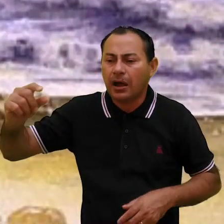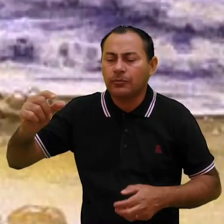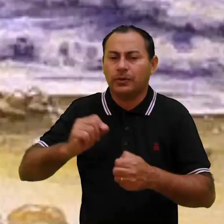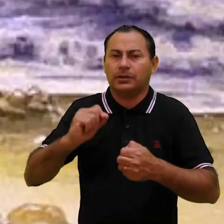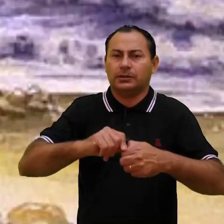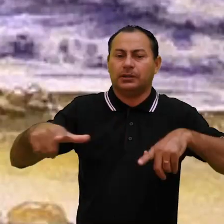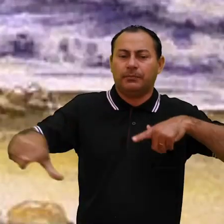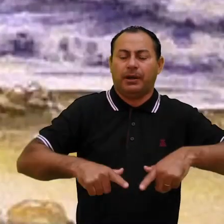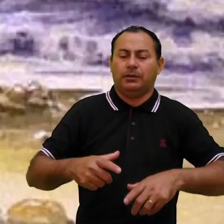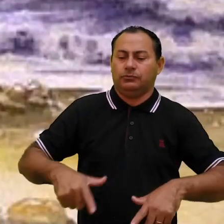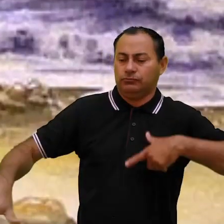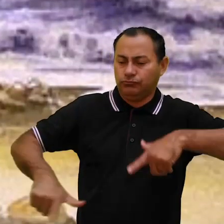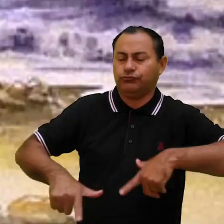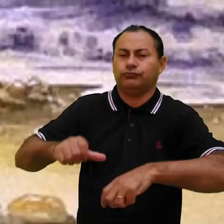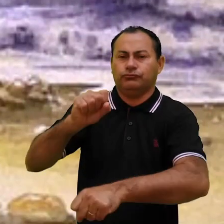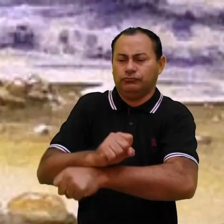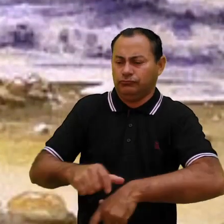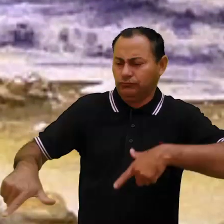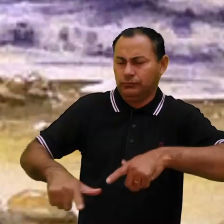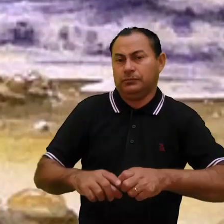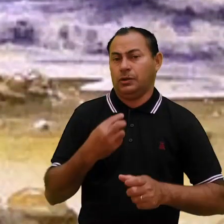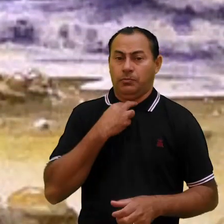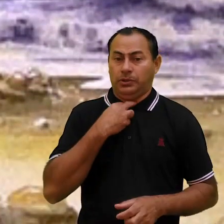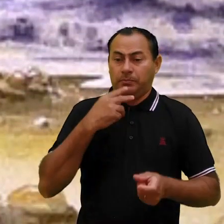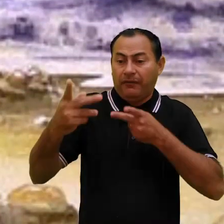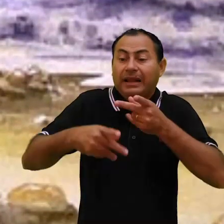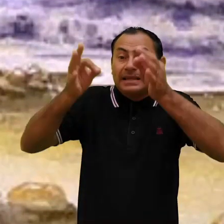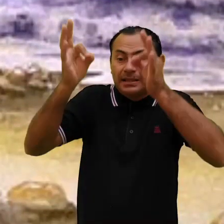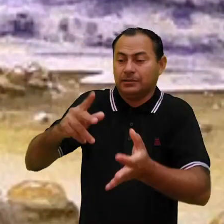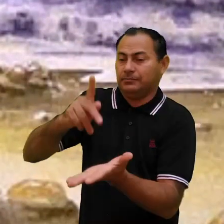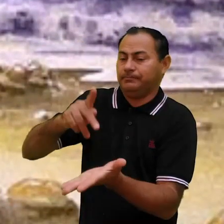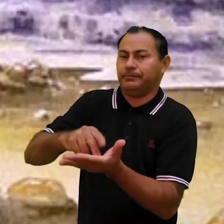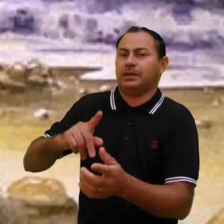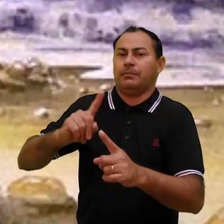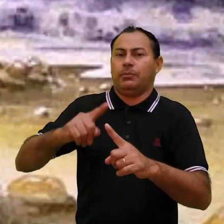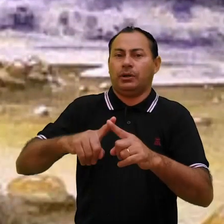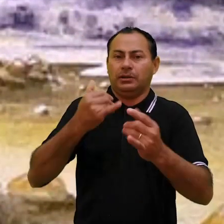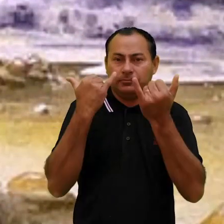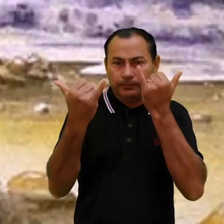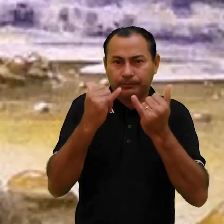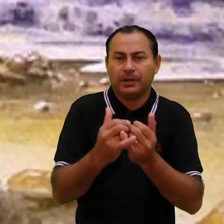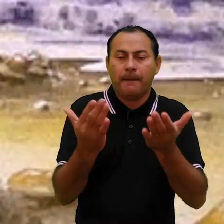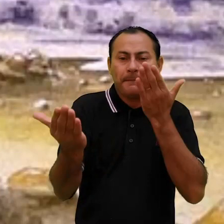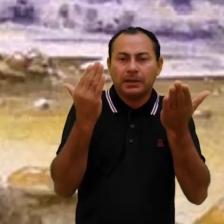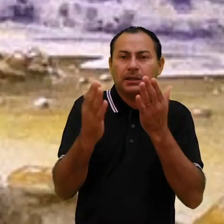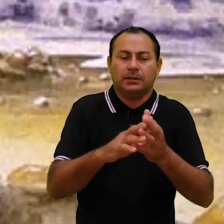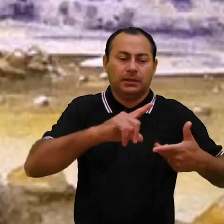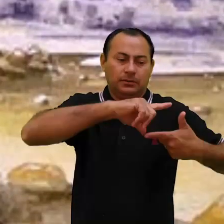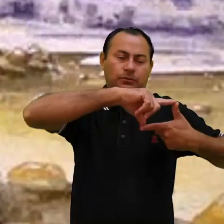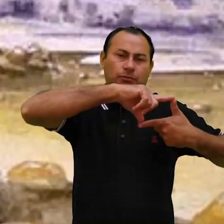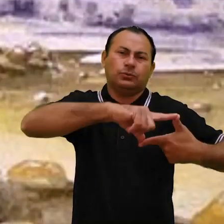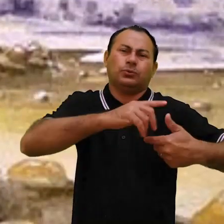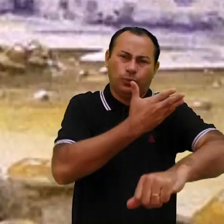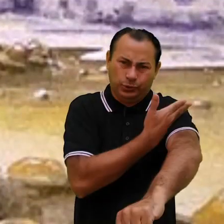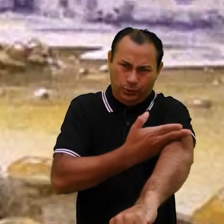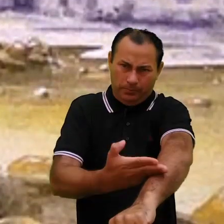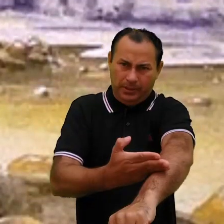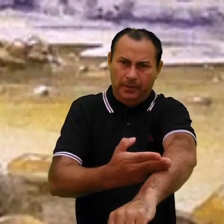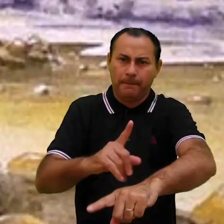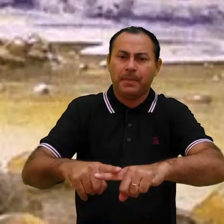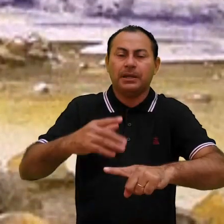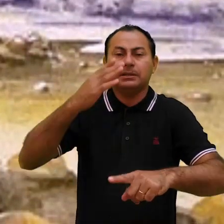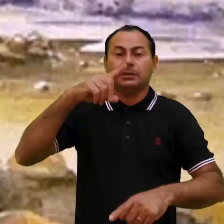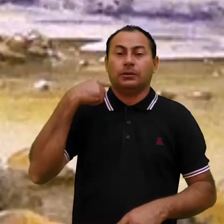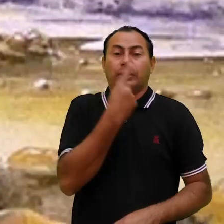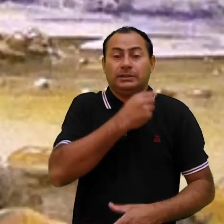realizando trabalhos forçados. Não podemos afirmar com certeza porque essas informações baseiam-se na tradição. Mas o que sabemos